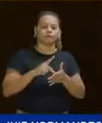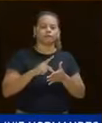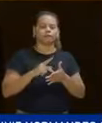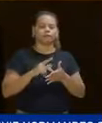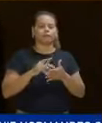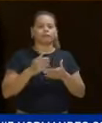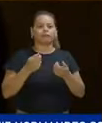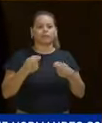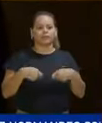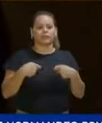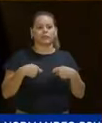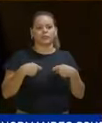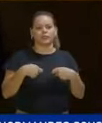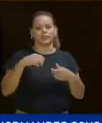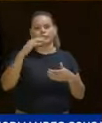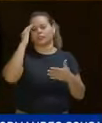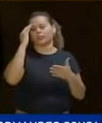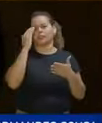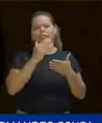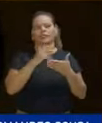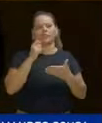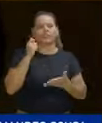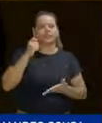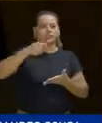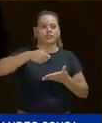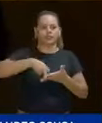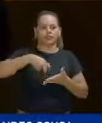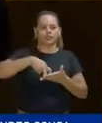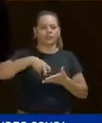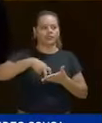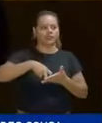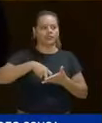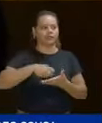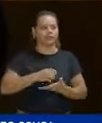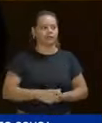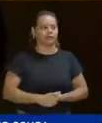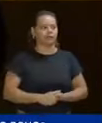No caso, em tela,